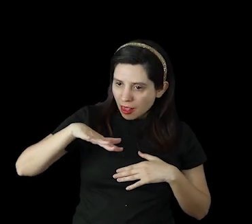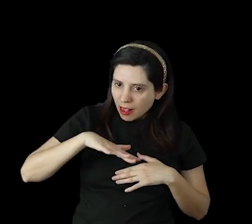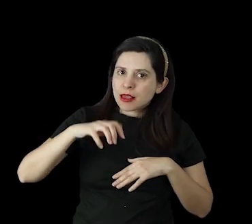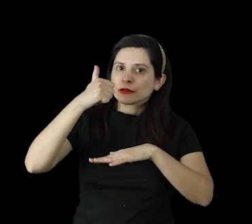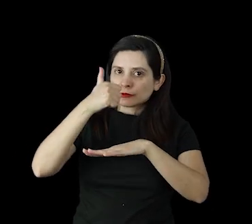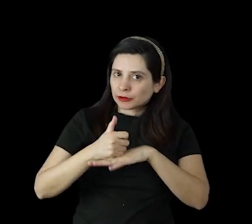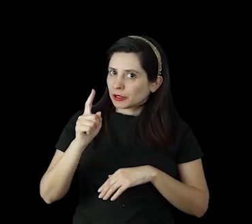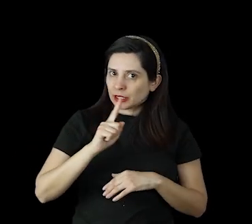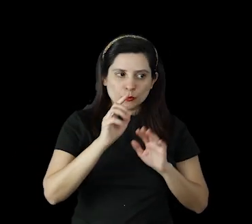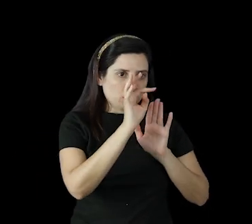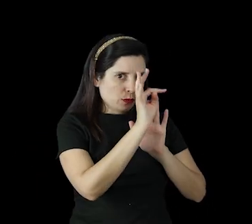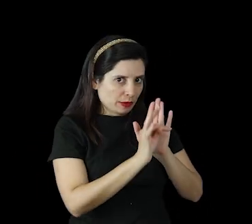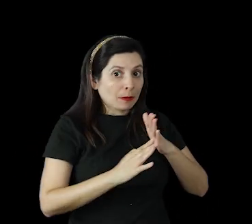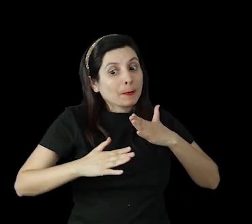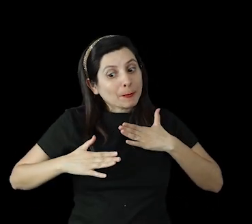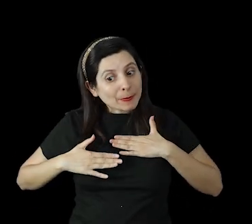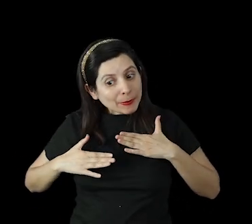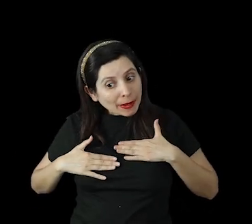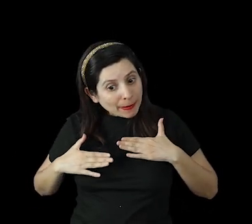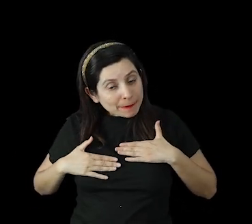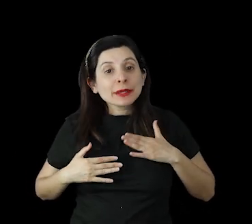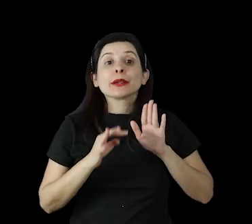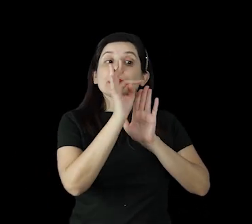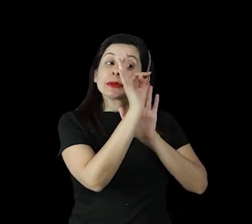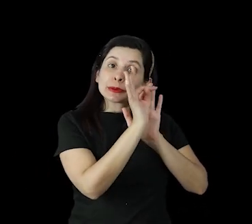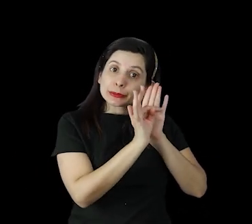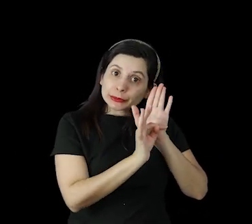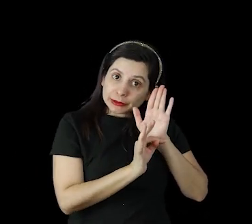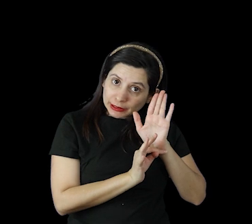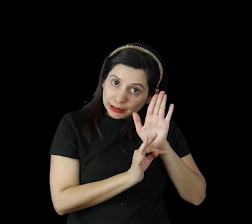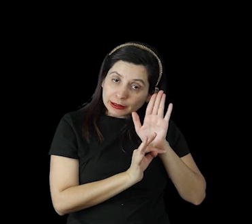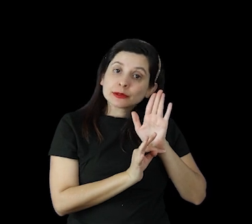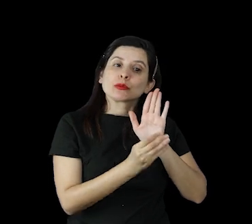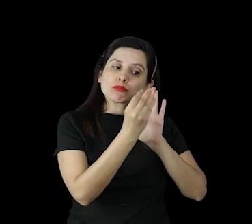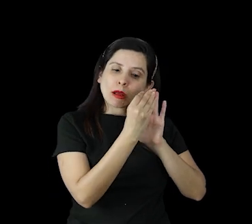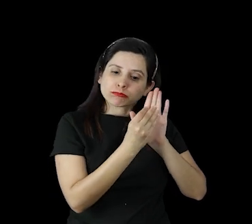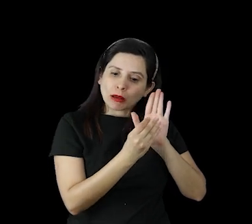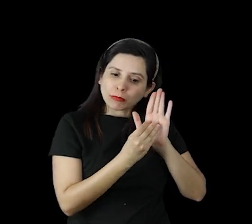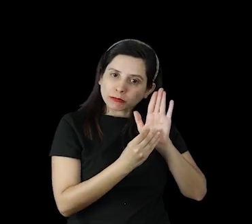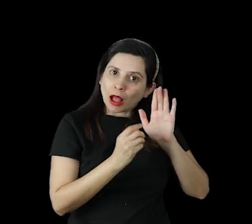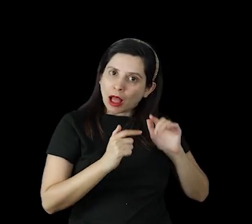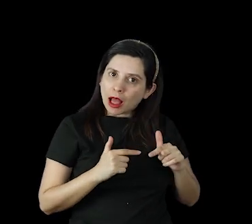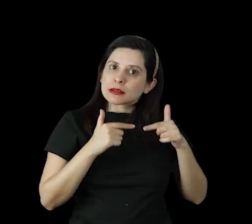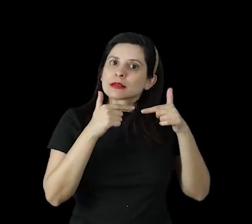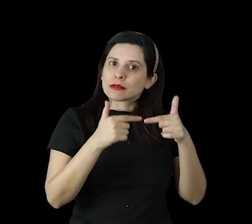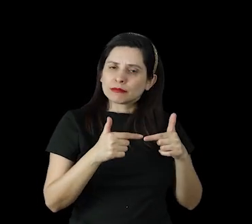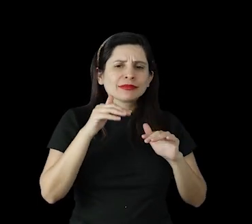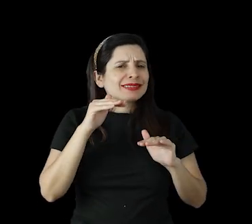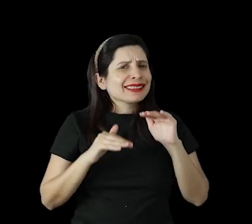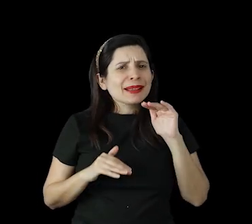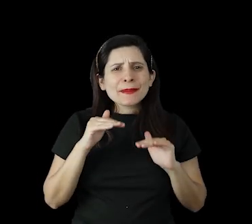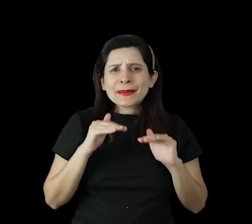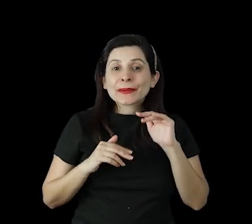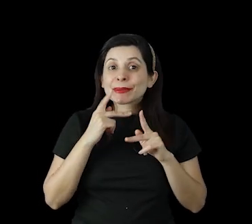não pelo roteiro. Para mim, eh, o roteiro ele passa por ações, né, independente